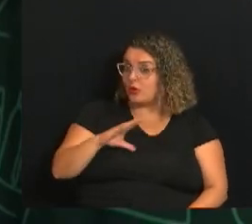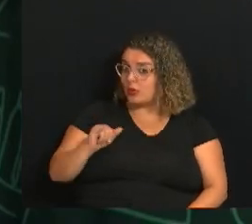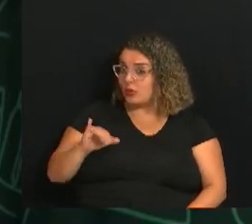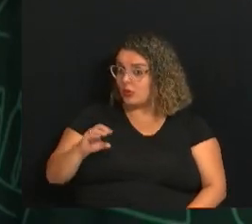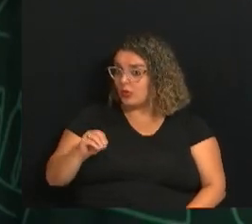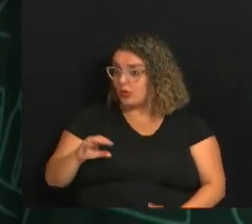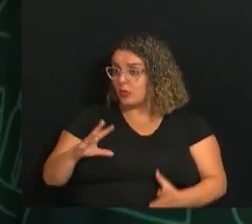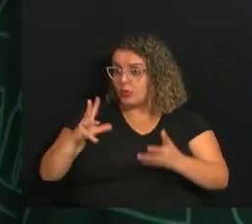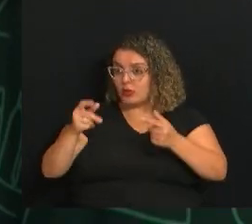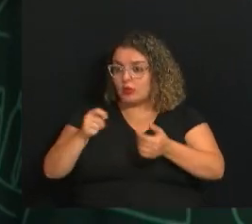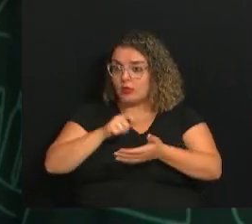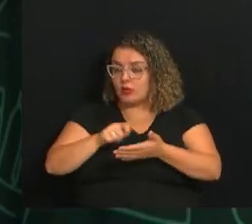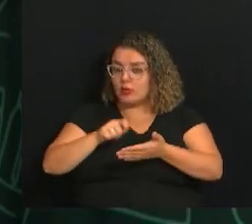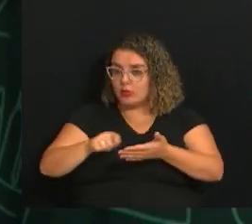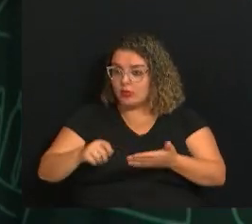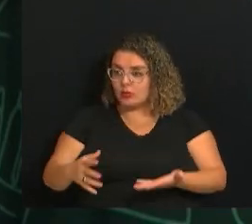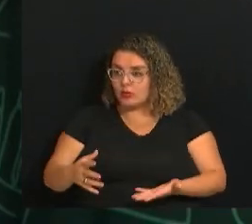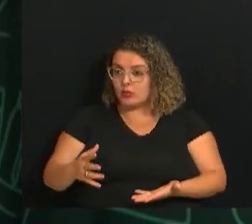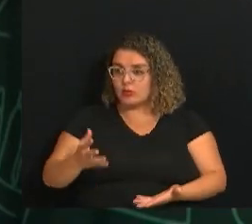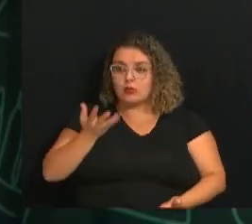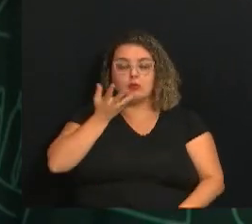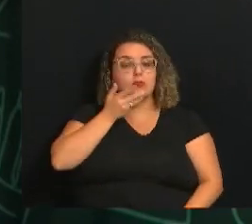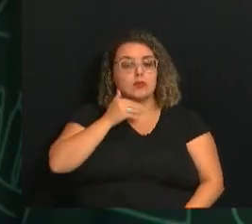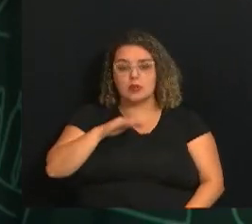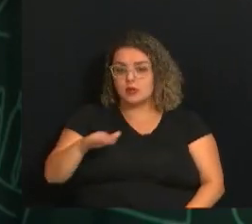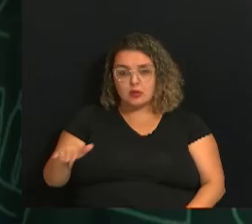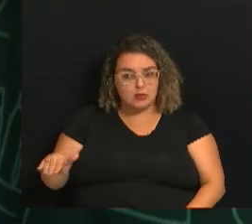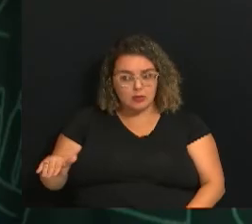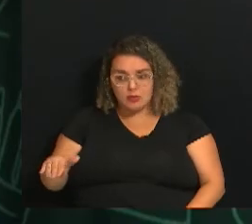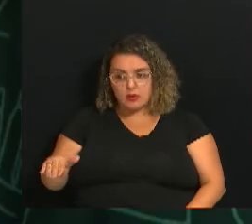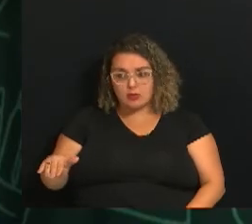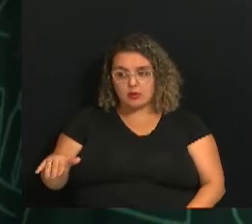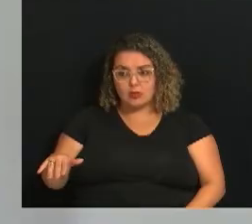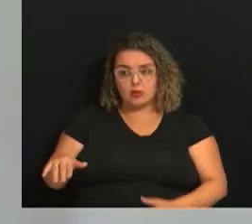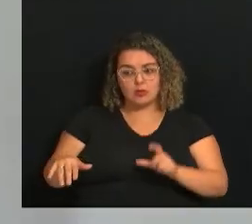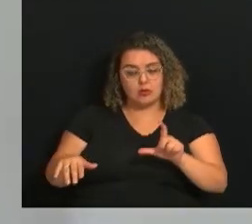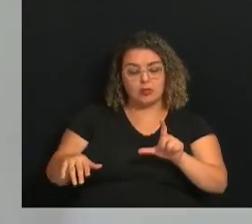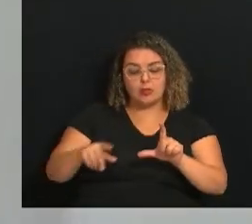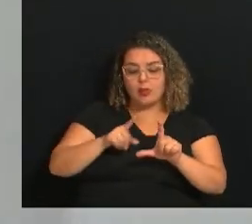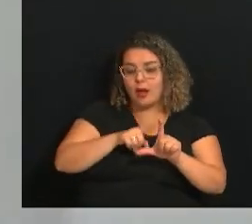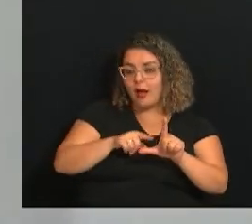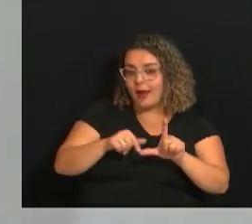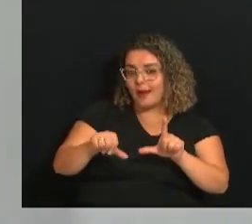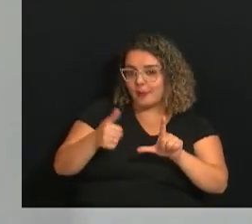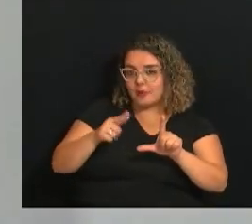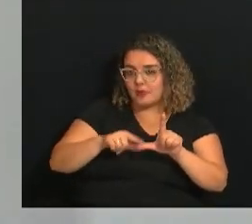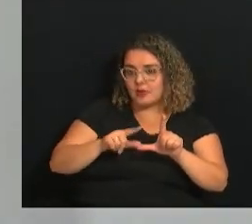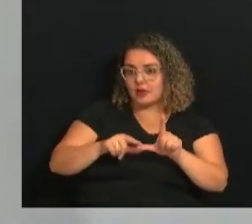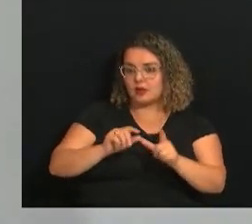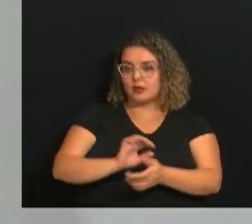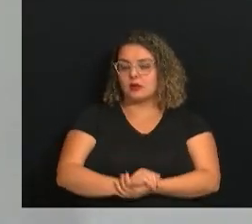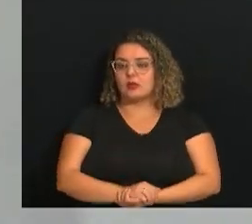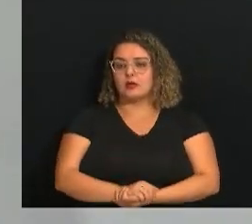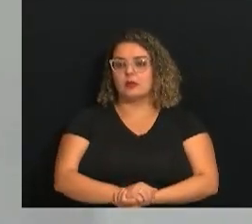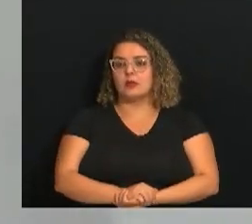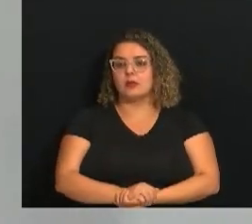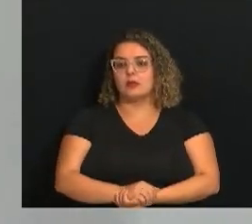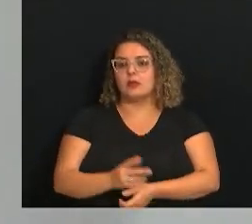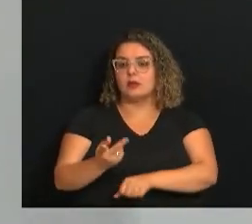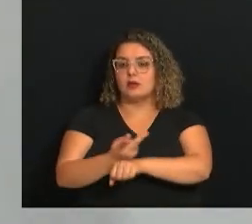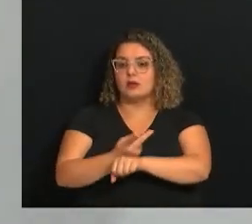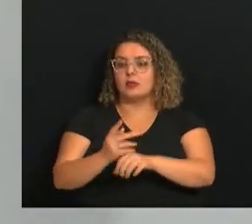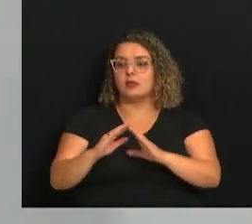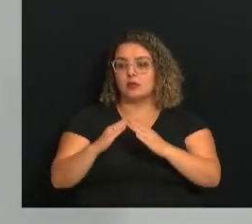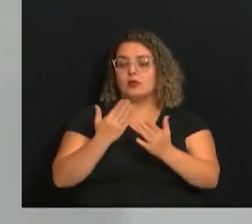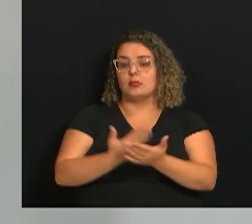Eu falei, mas as crianças não escrevem? Não, só a letrinha do nome, né? Aí nós procuramos a escola, né,